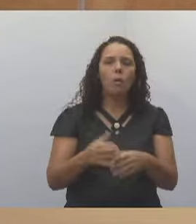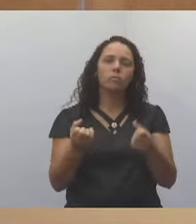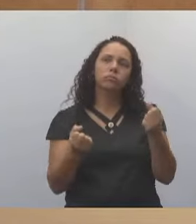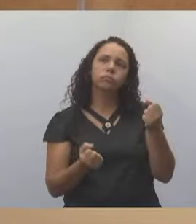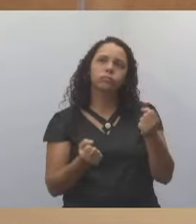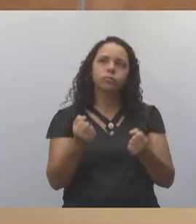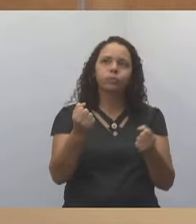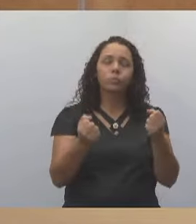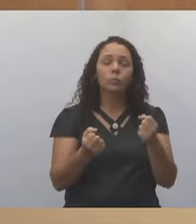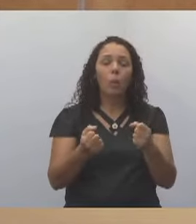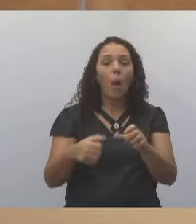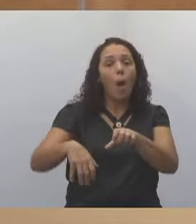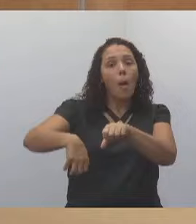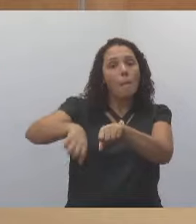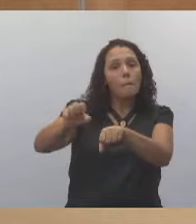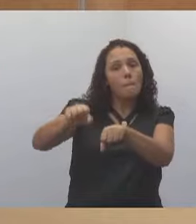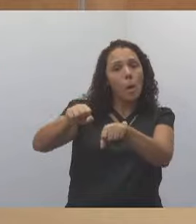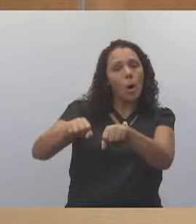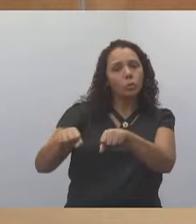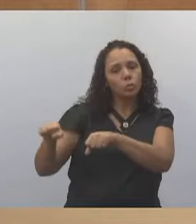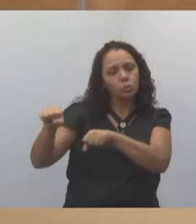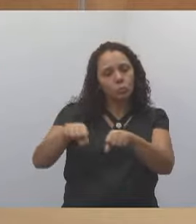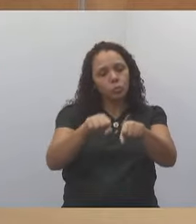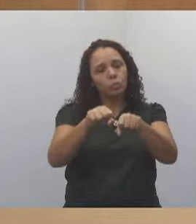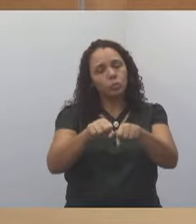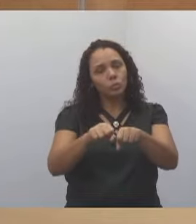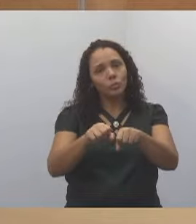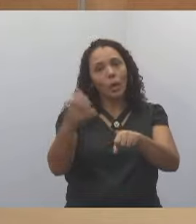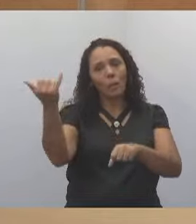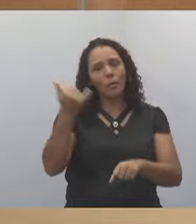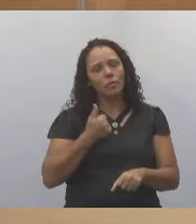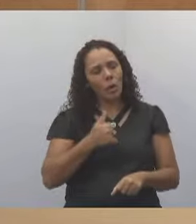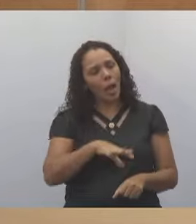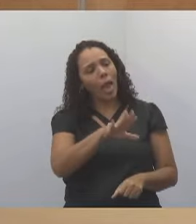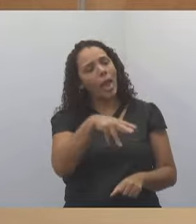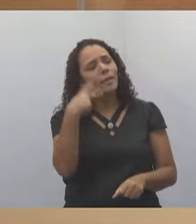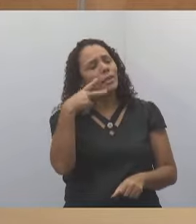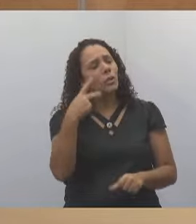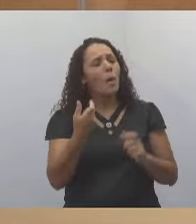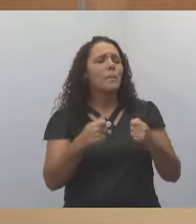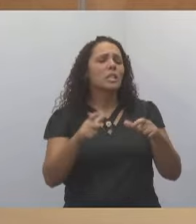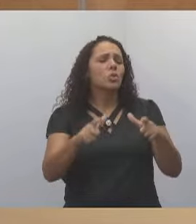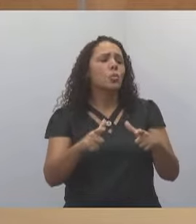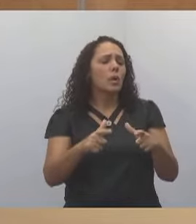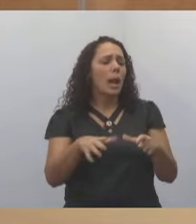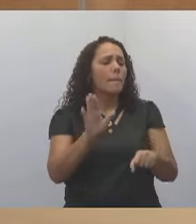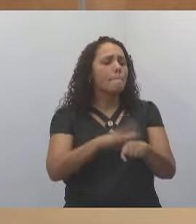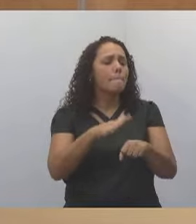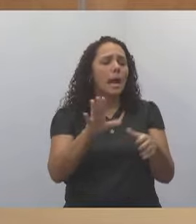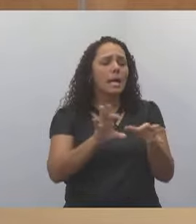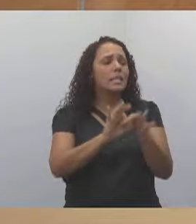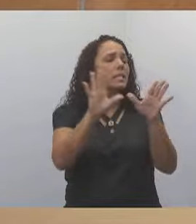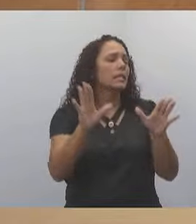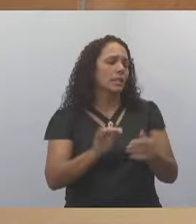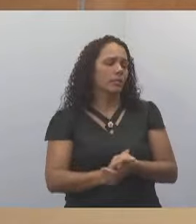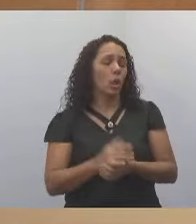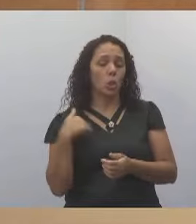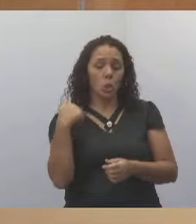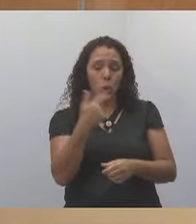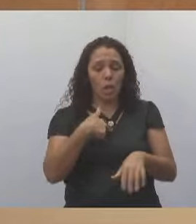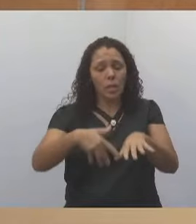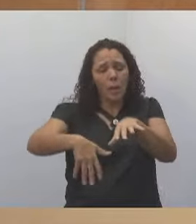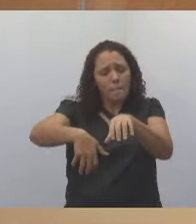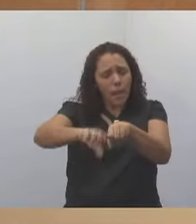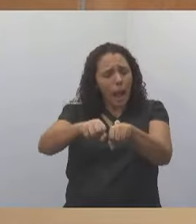sou vereadora. Vê um espaço para a gente poder ter mais liberdade para fazer o nosso zerinho, para dar o grau,